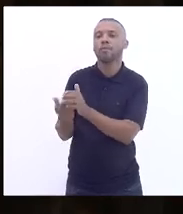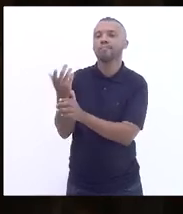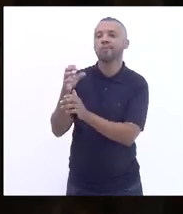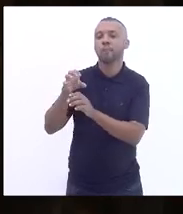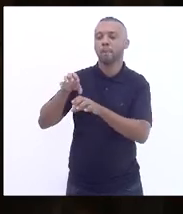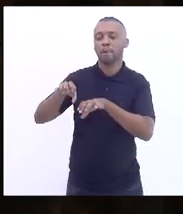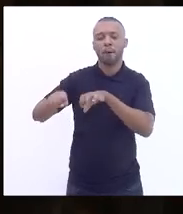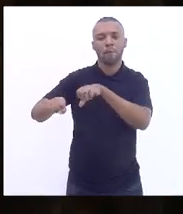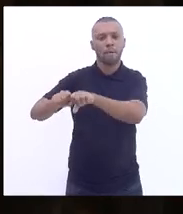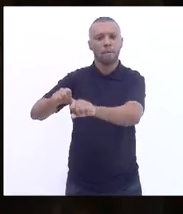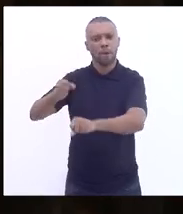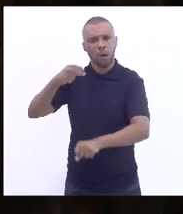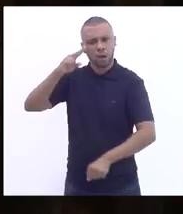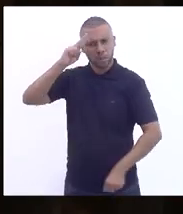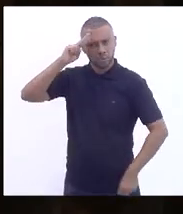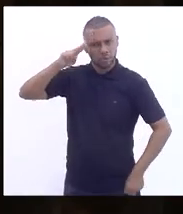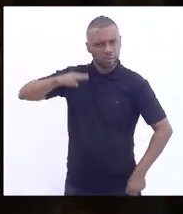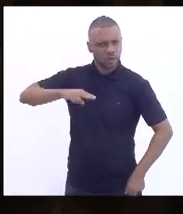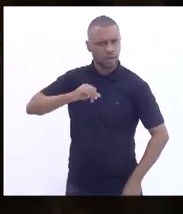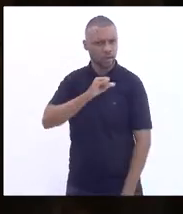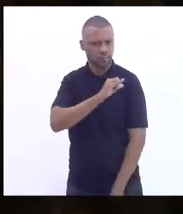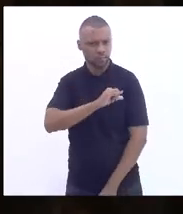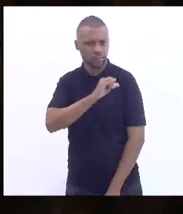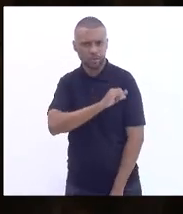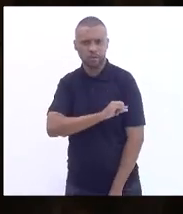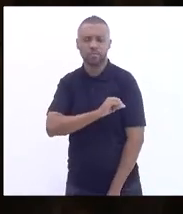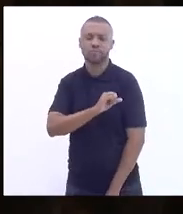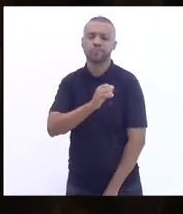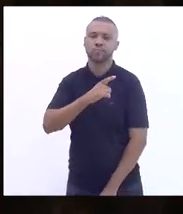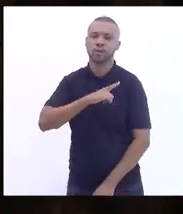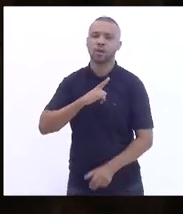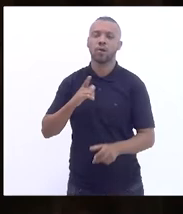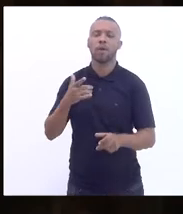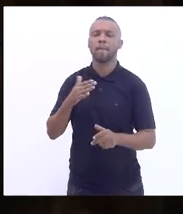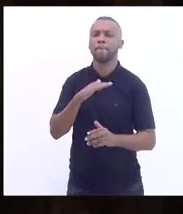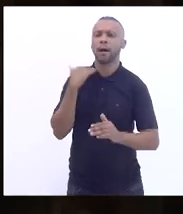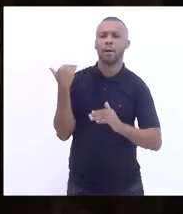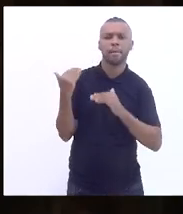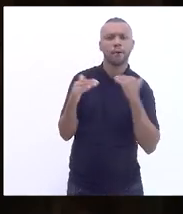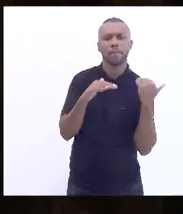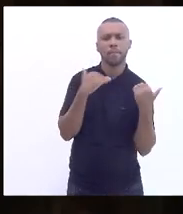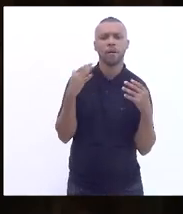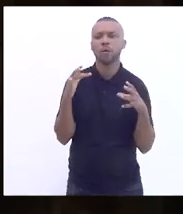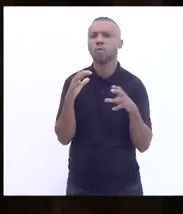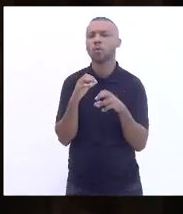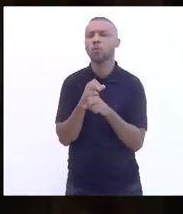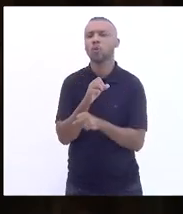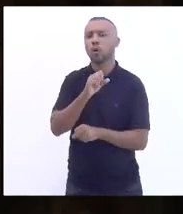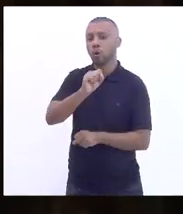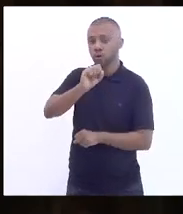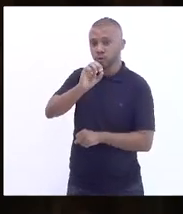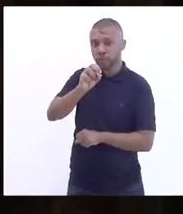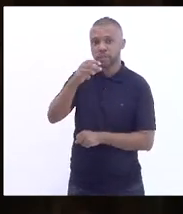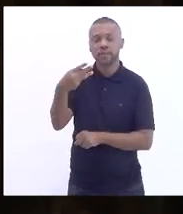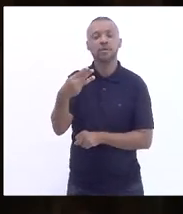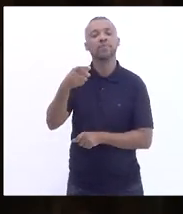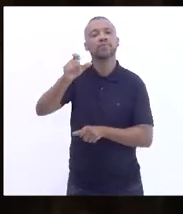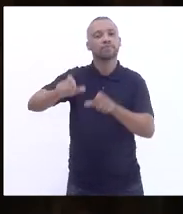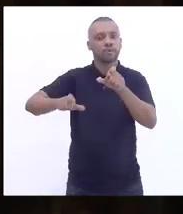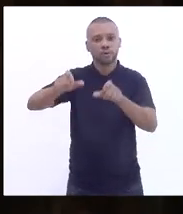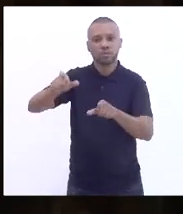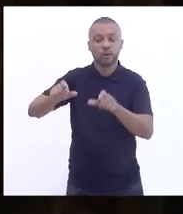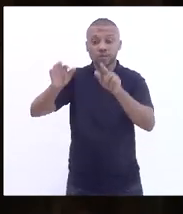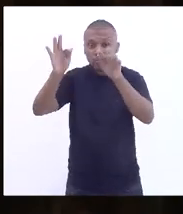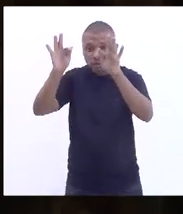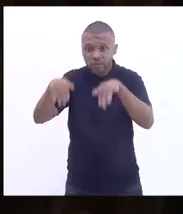Janeiro das tropas Onde morreu 803 é pessoas e